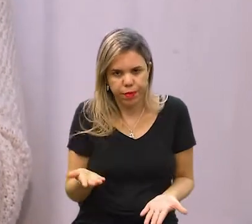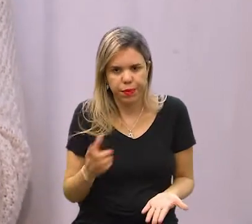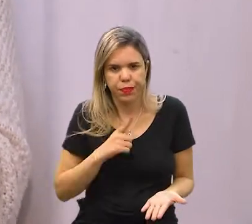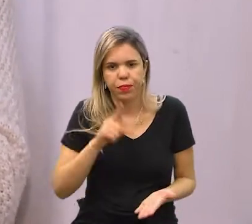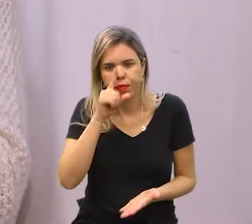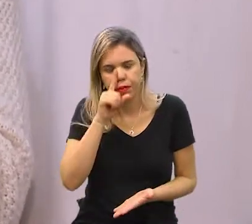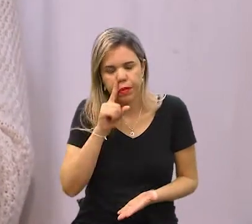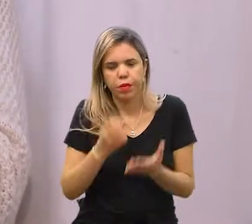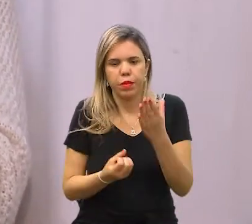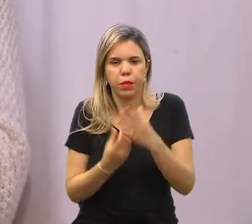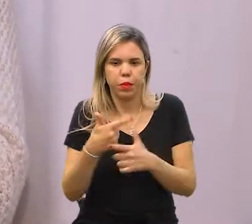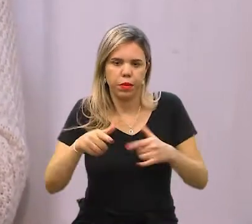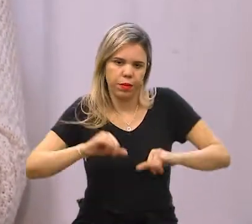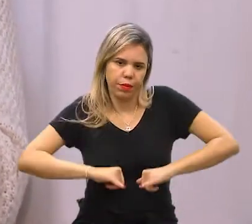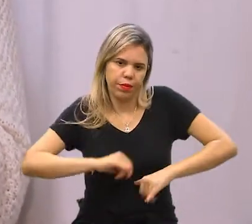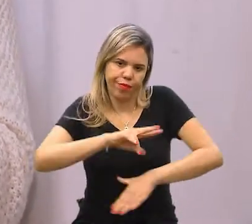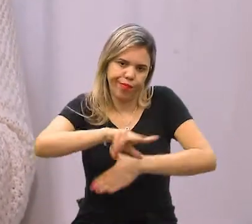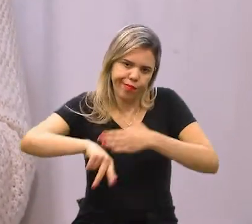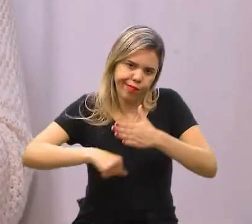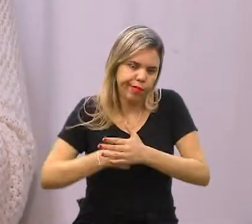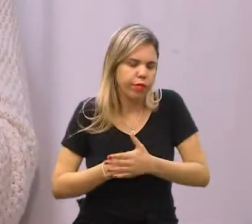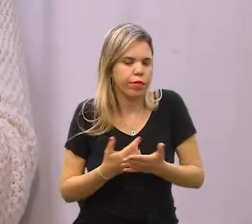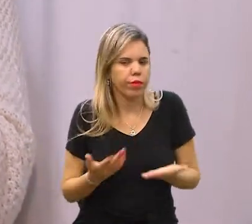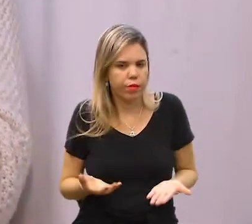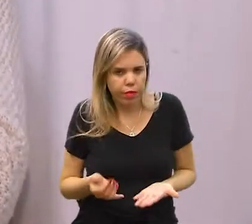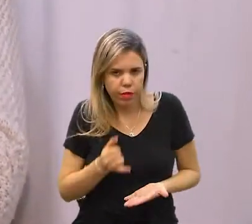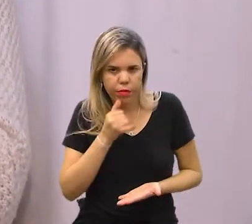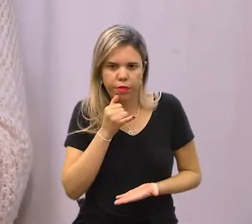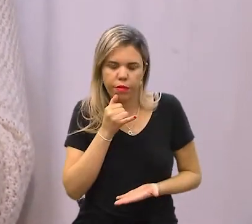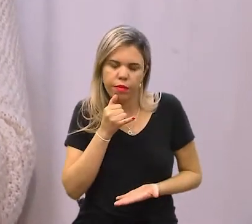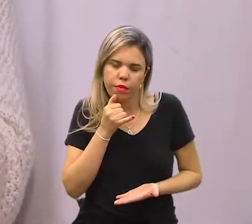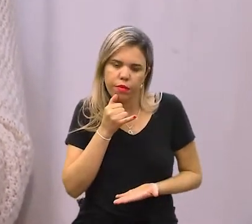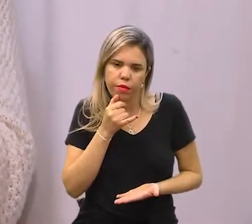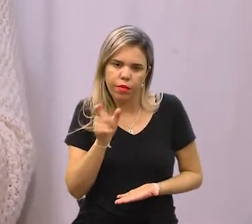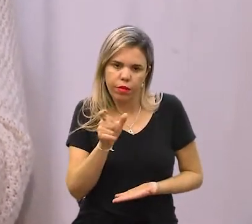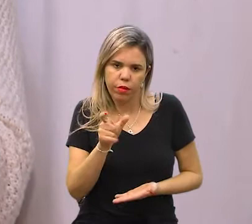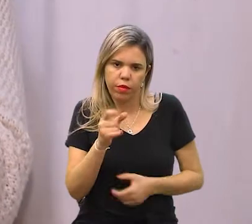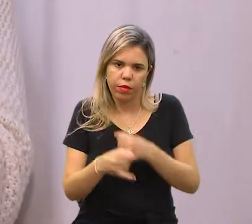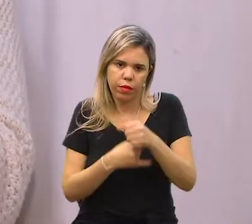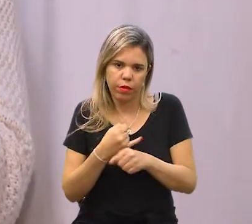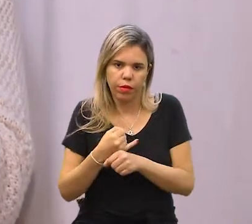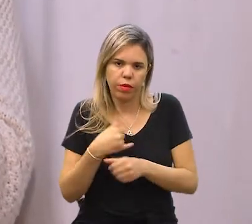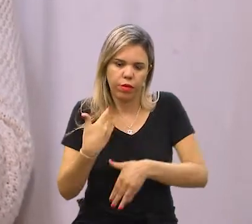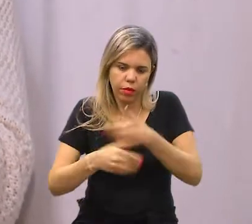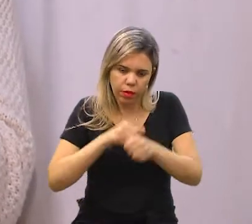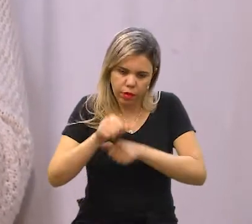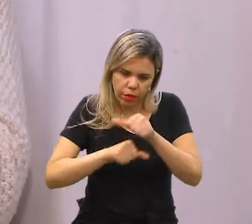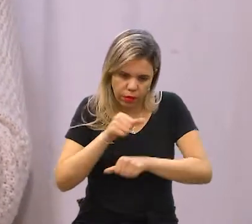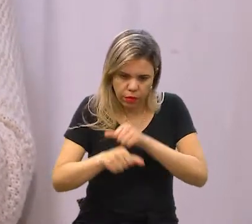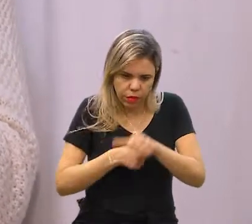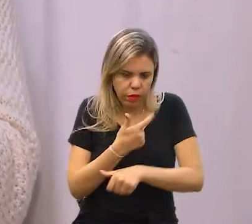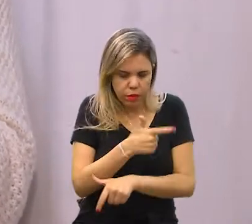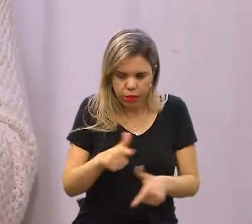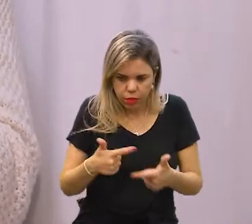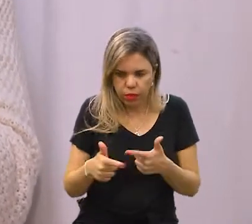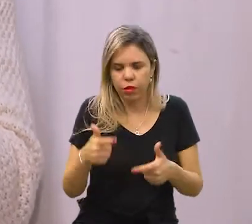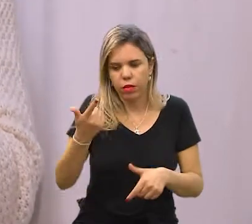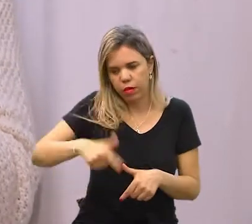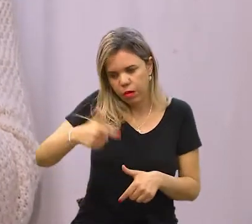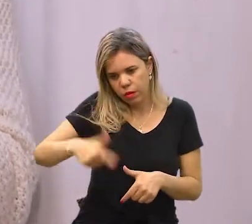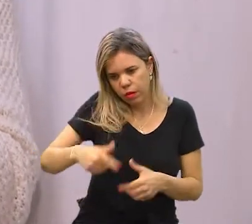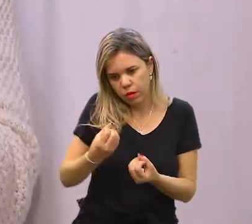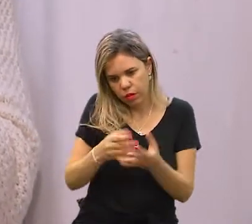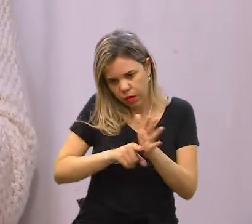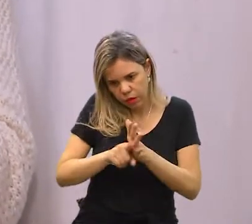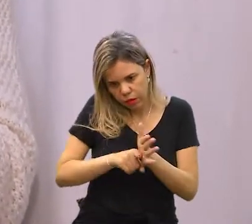tem um risco de sofrer um golpe. Então, esse cartão recorrente é importante, porque aí você não fica repetindo